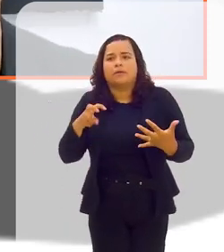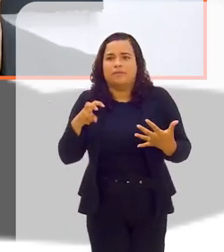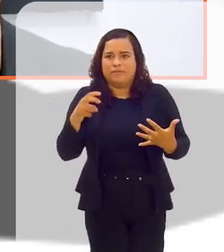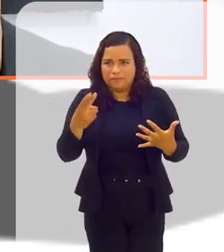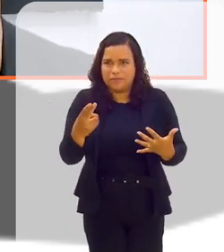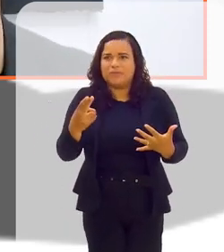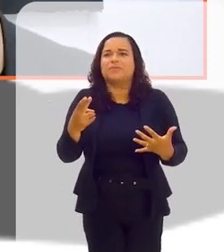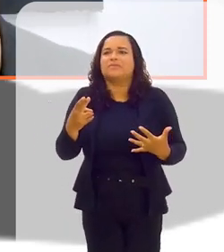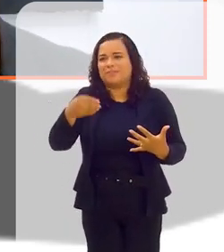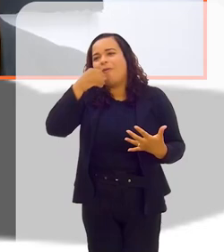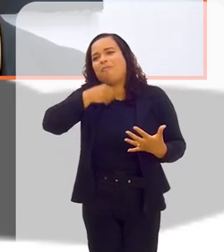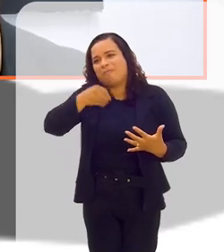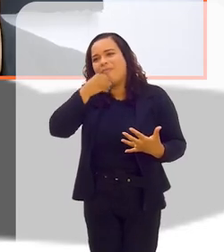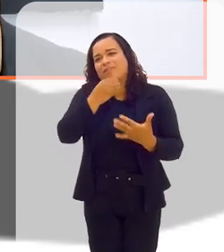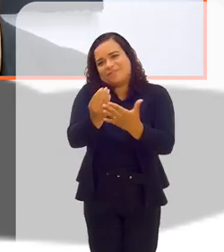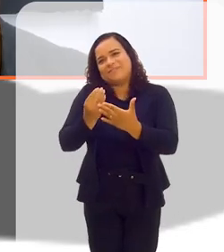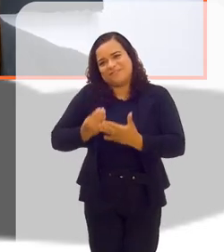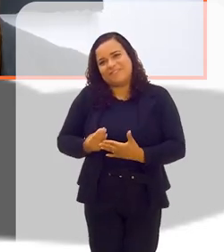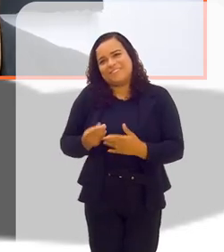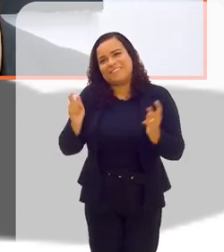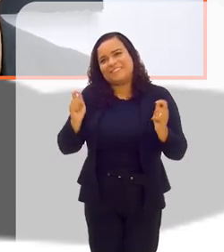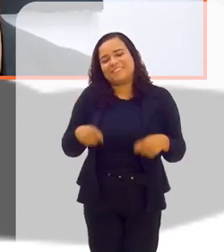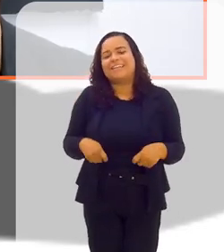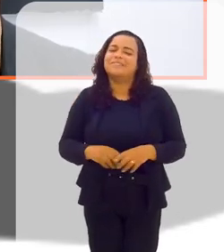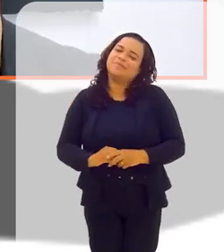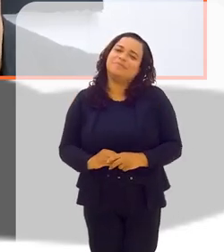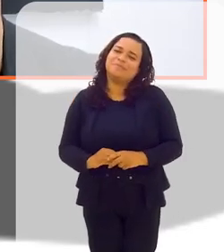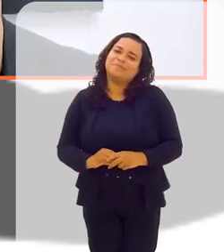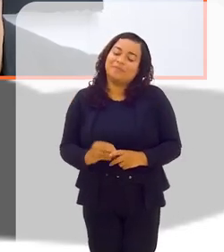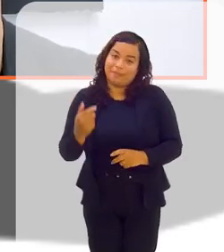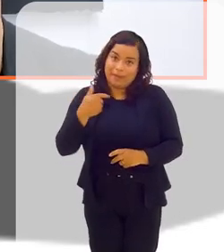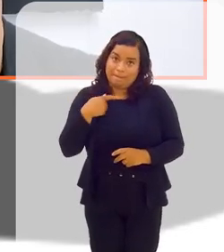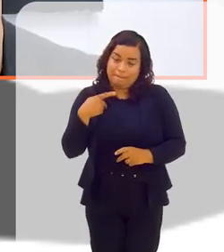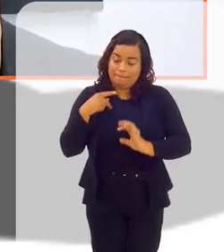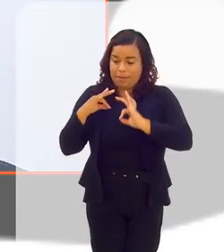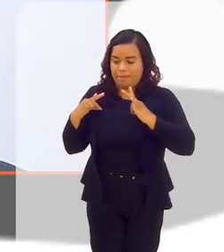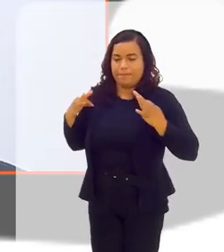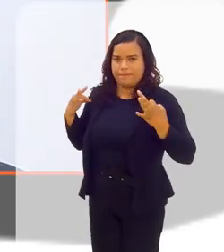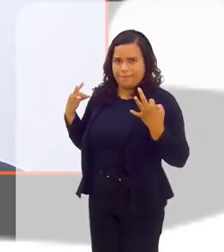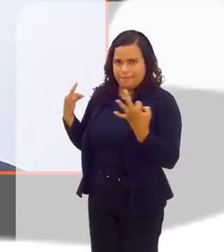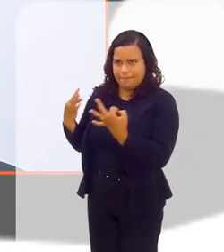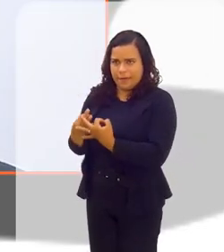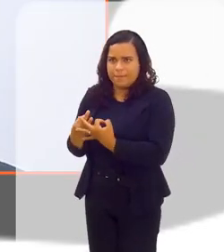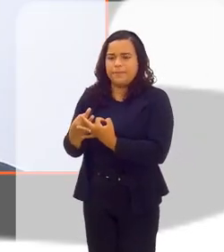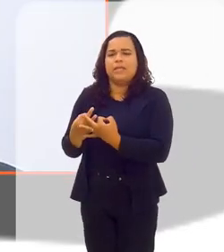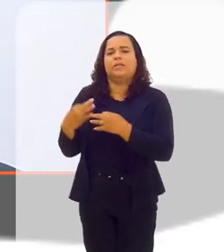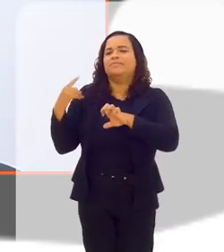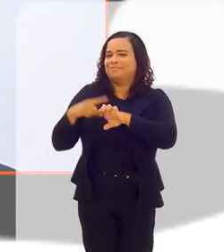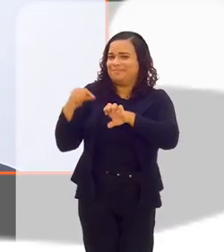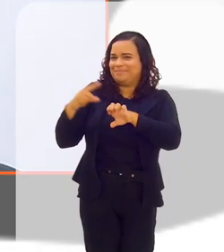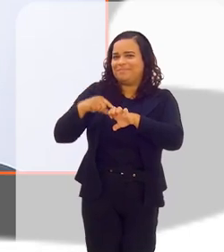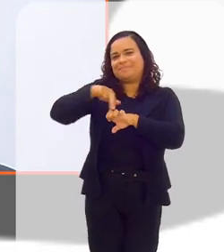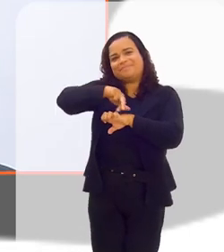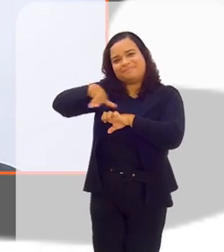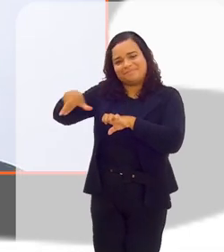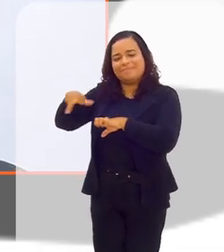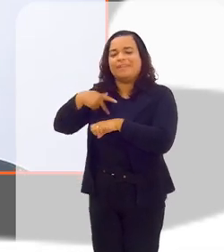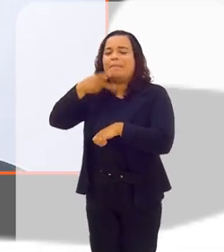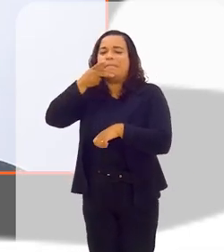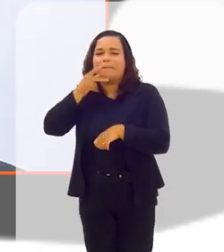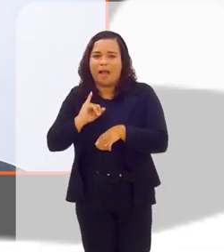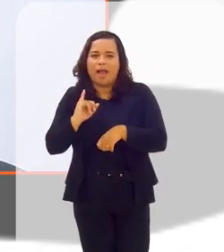para vocês nessa oportunidade que está me sendo concedida. Eu venho de uma família de empreendedores. Meu